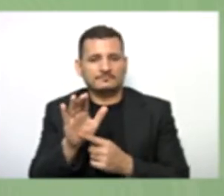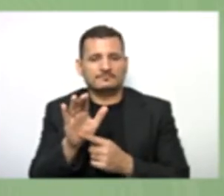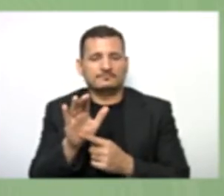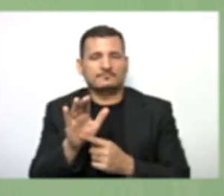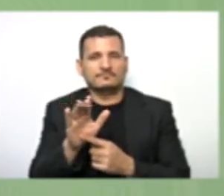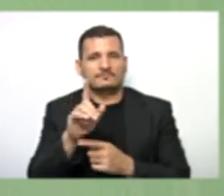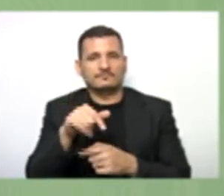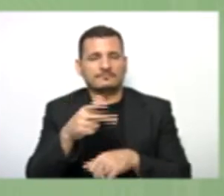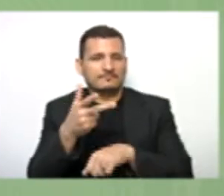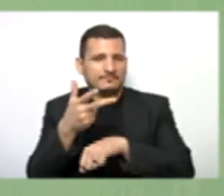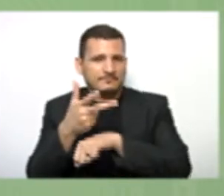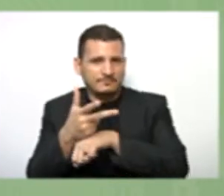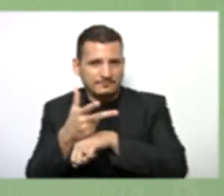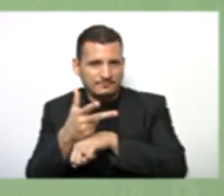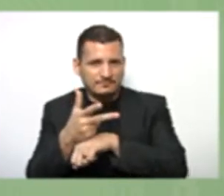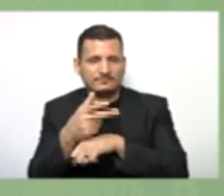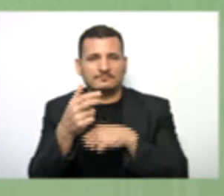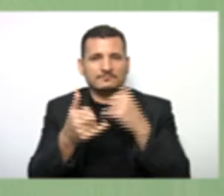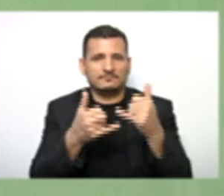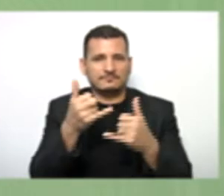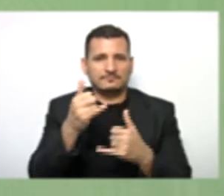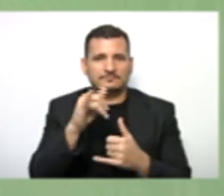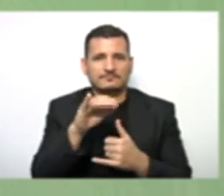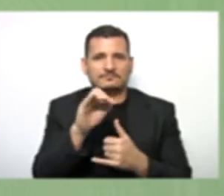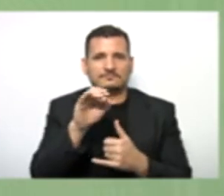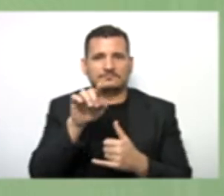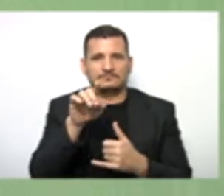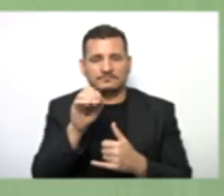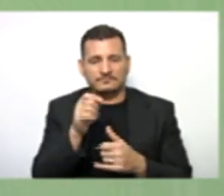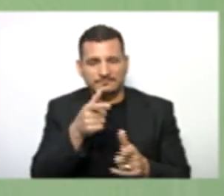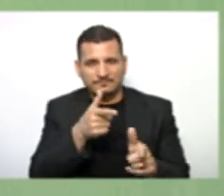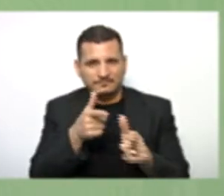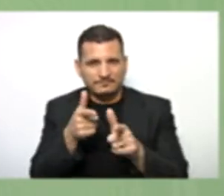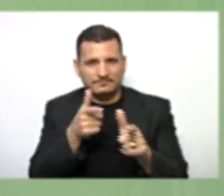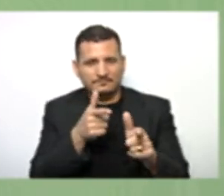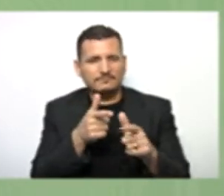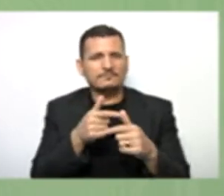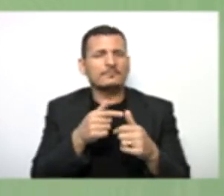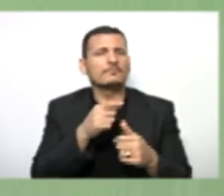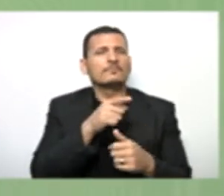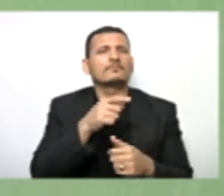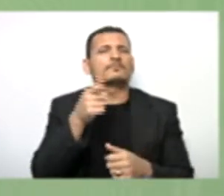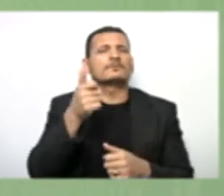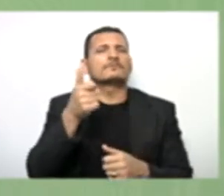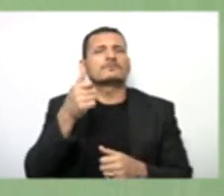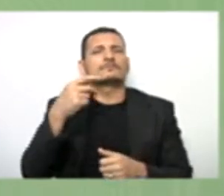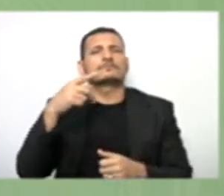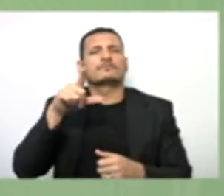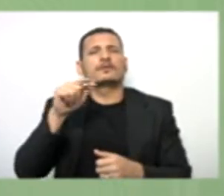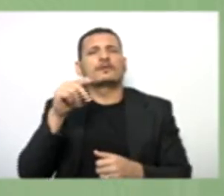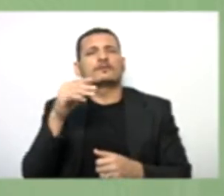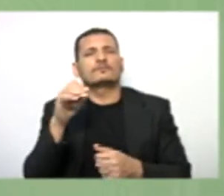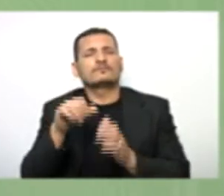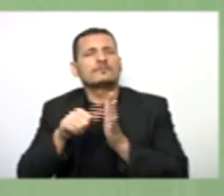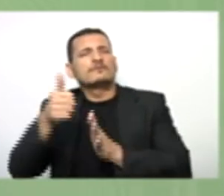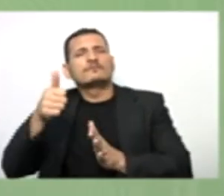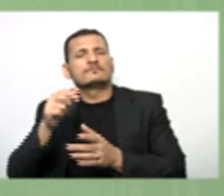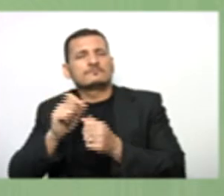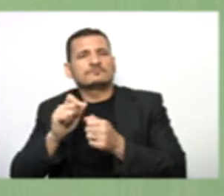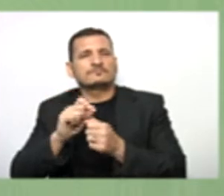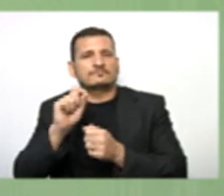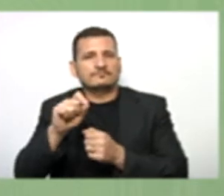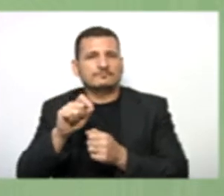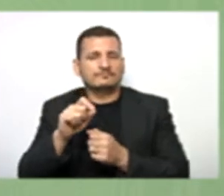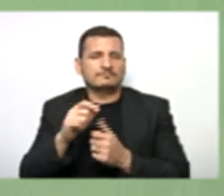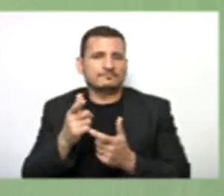o vídeo de um jogo. Então, o que está em primeiro plano para o usuário? Para o usuário que está abrindo